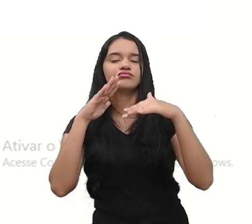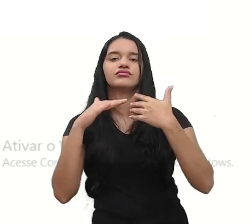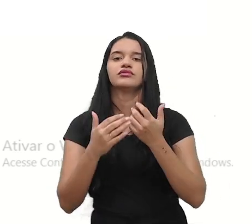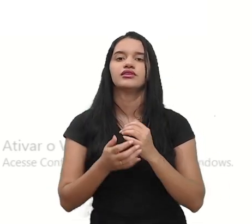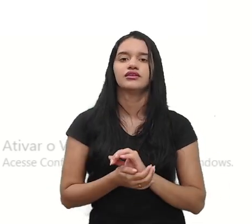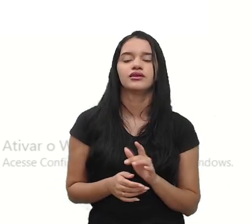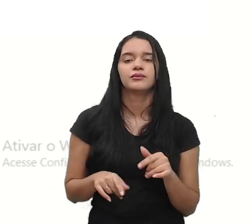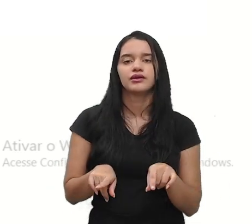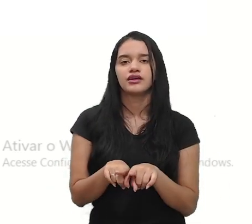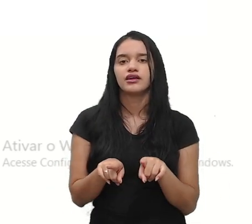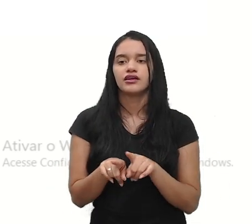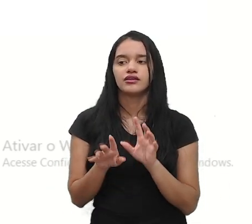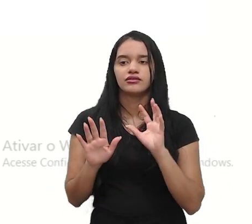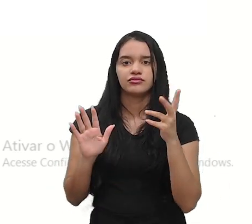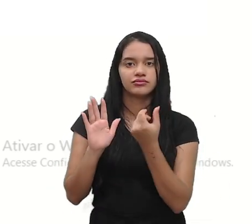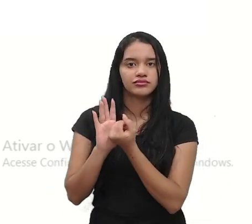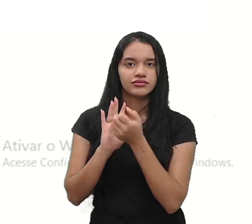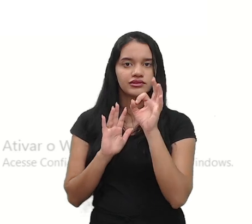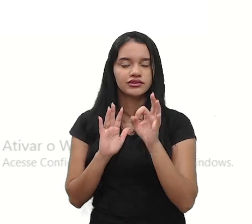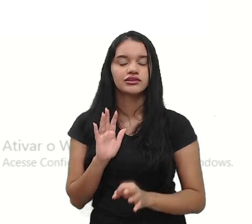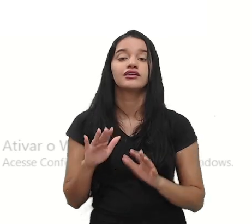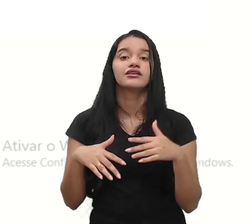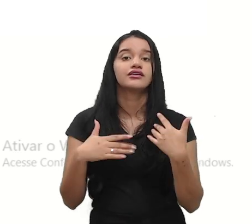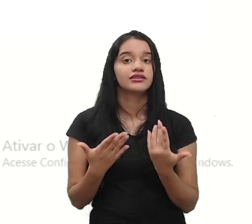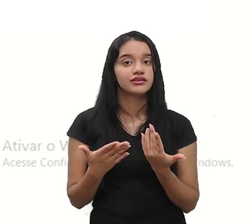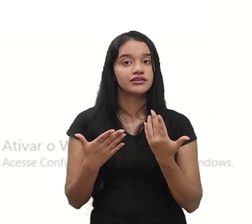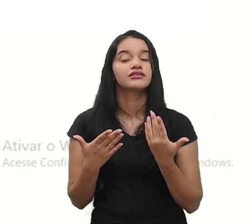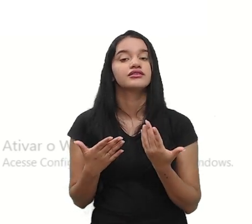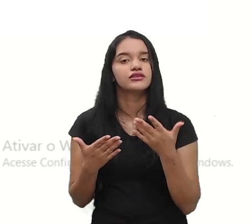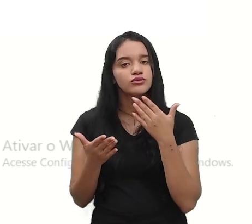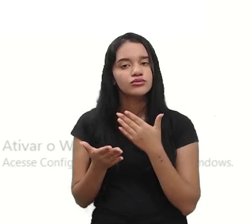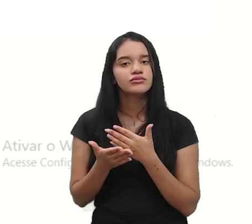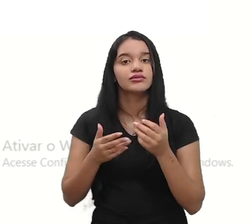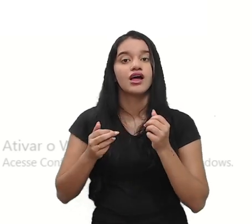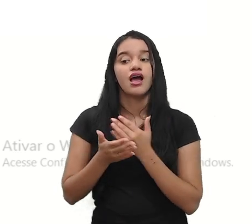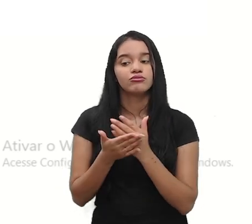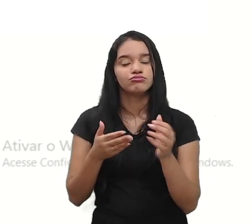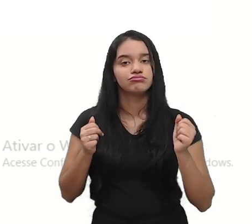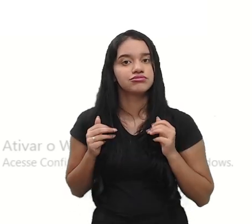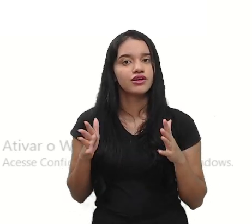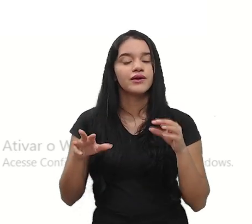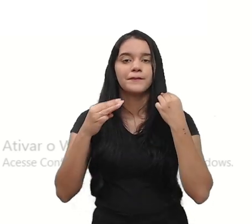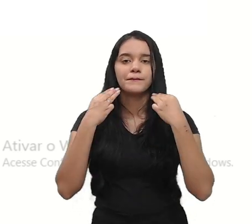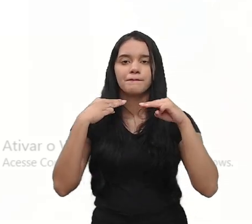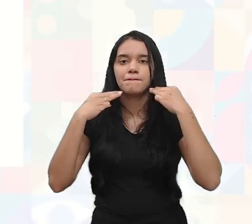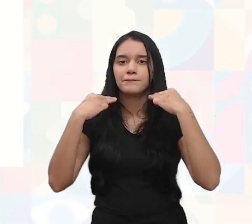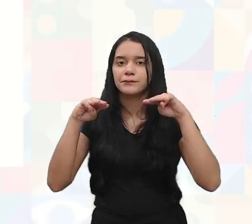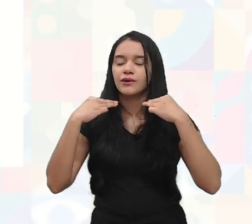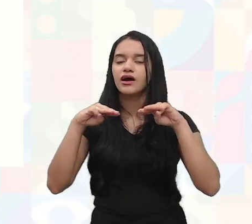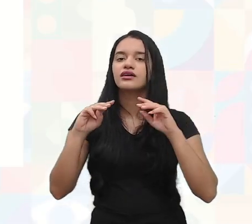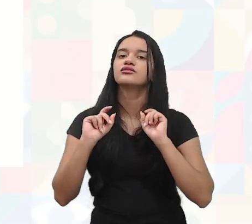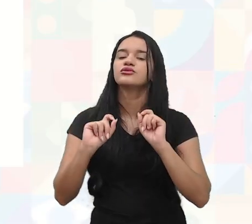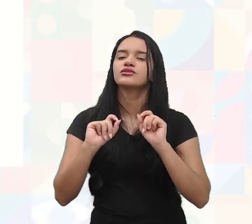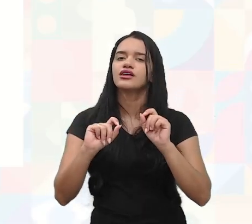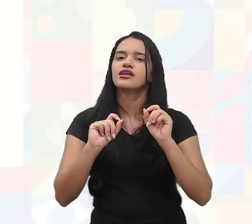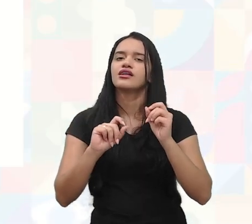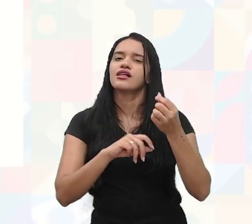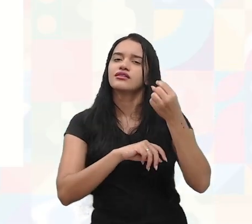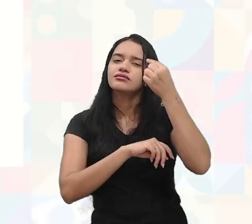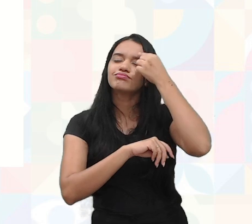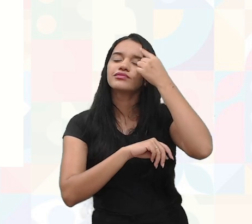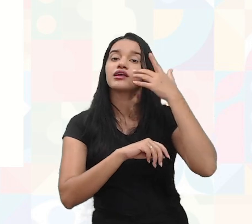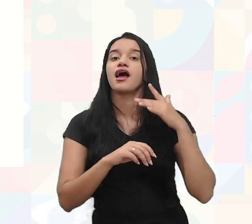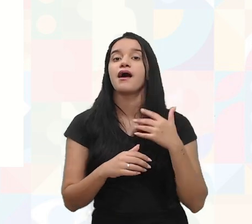consumidor em relação àquela marca, certo? Então, por meio dessas iniciativas de marketing, é possível consagrar na mente do consumidor